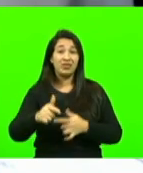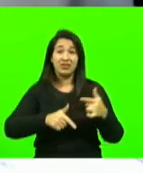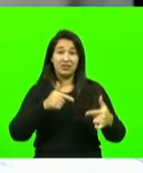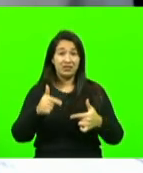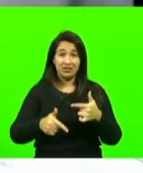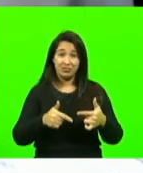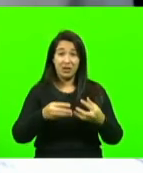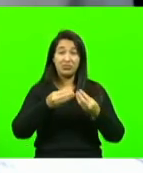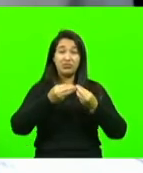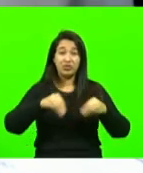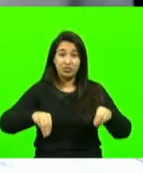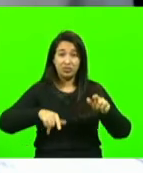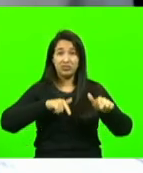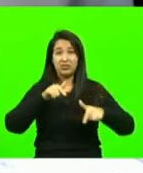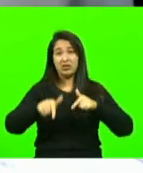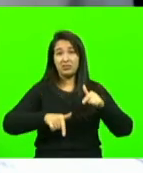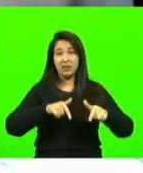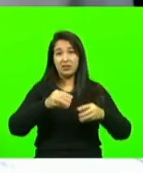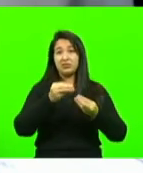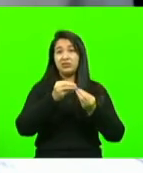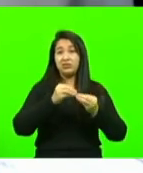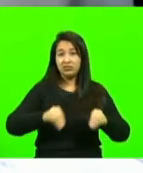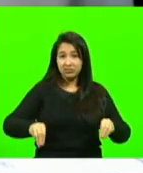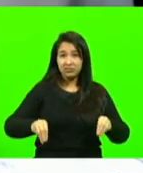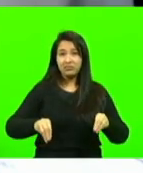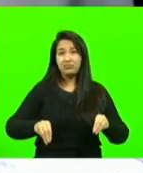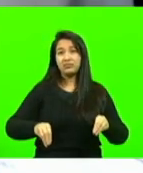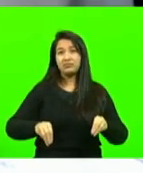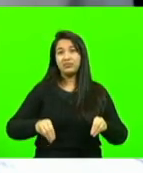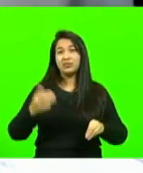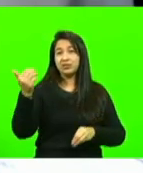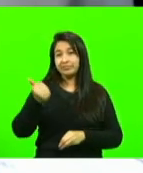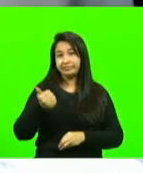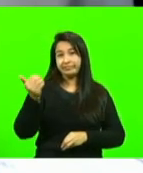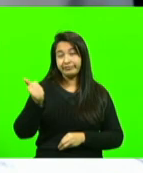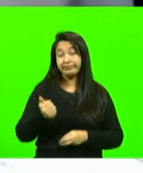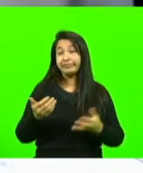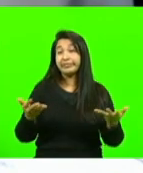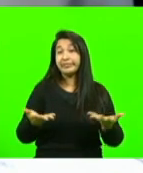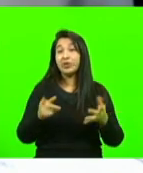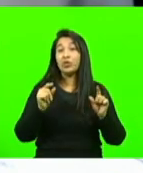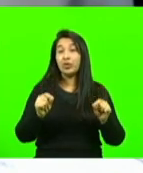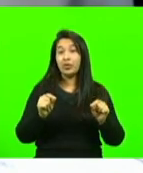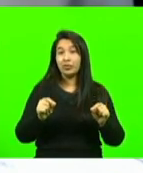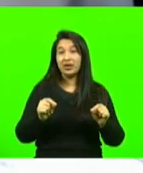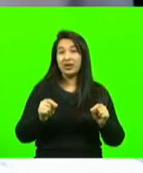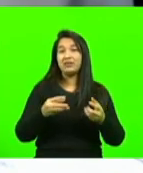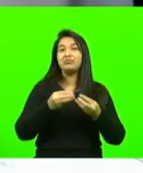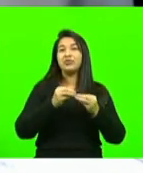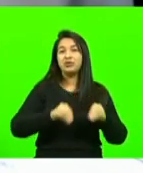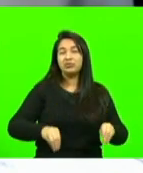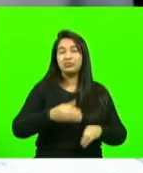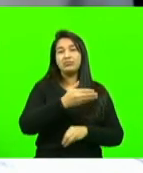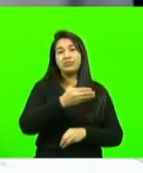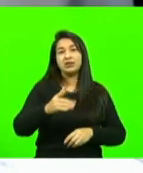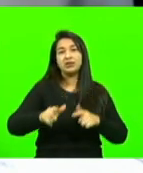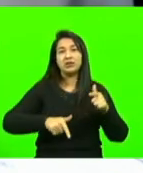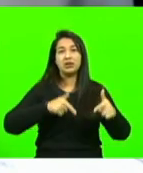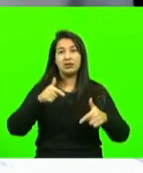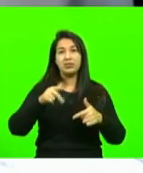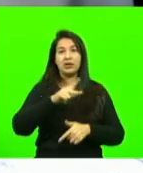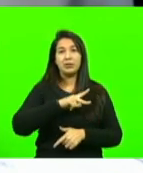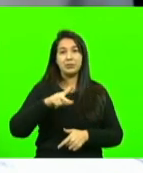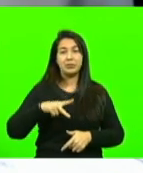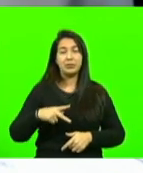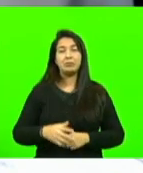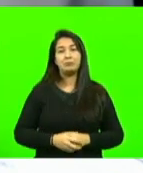as relações de trabalho e destruí precarizar as nossas aposentadorias e agora eles querem destruir precarizar o serviço público então mais do que